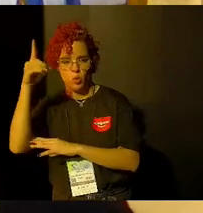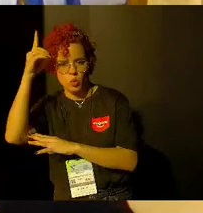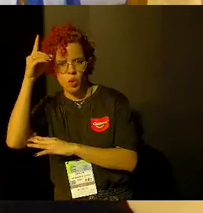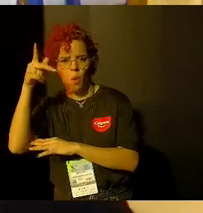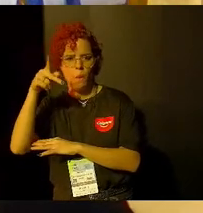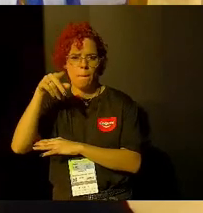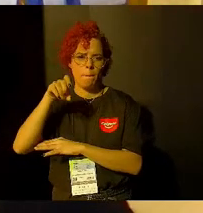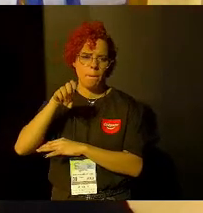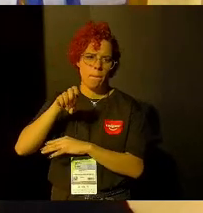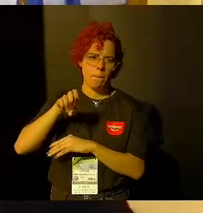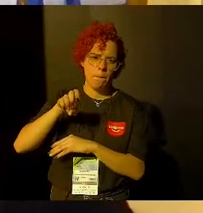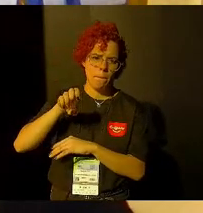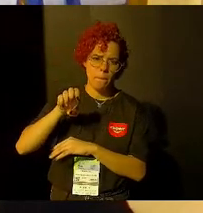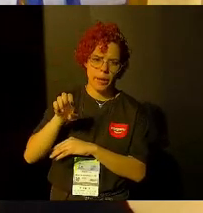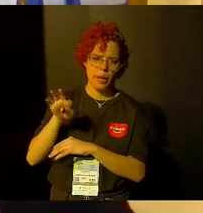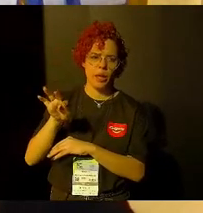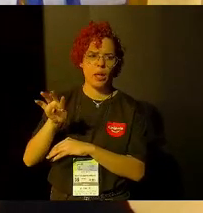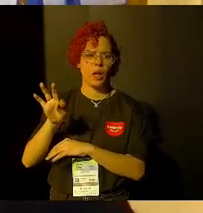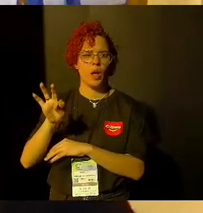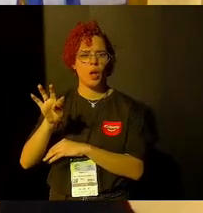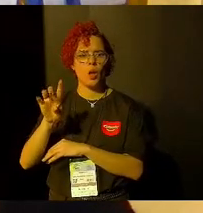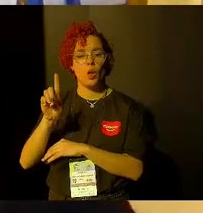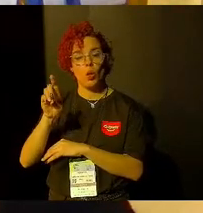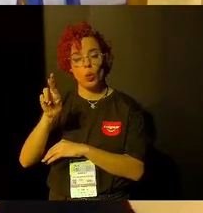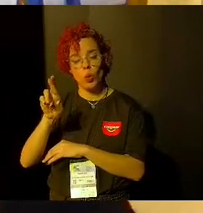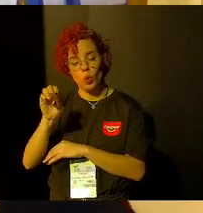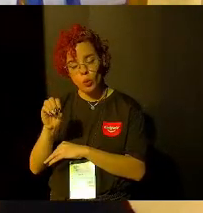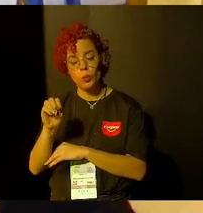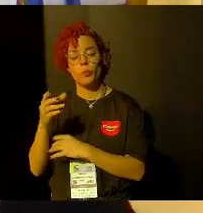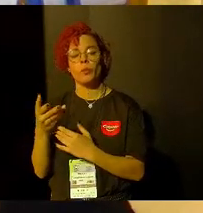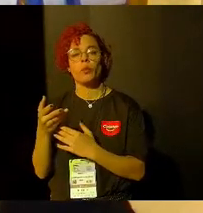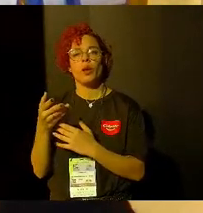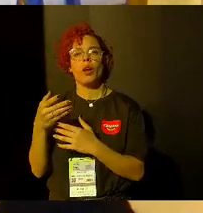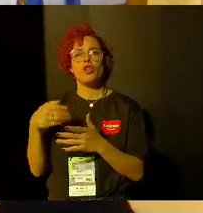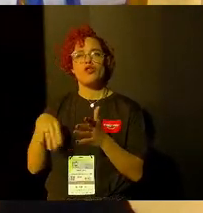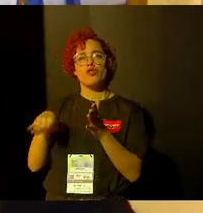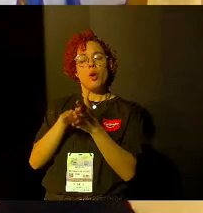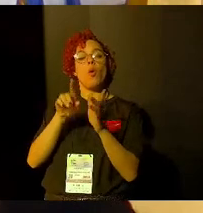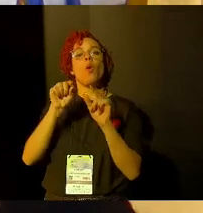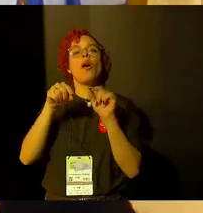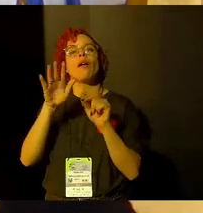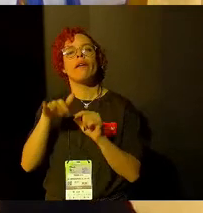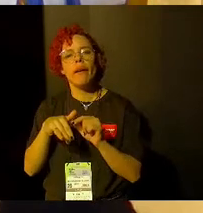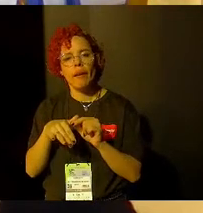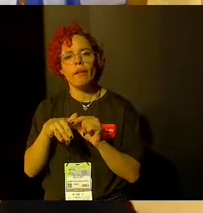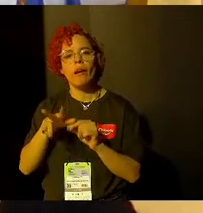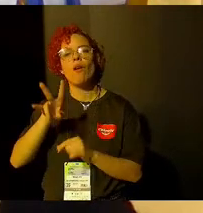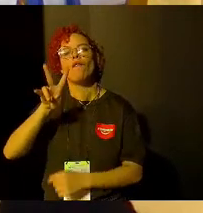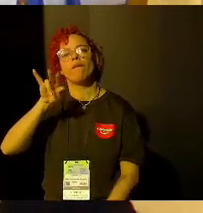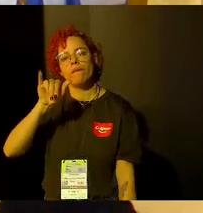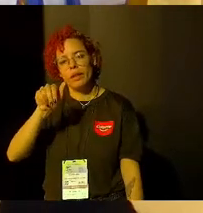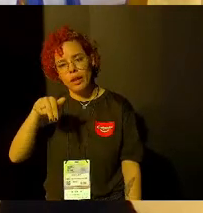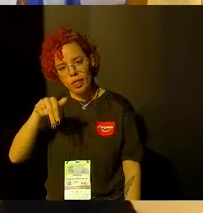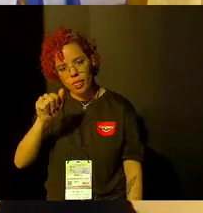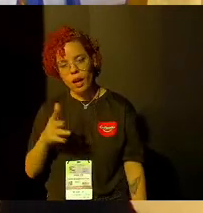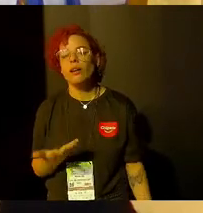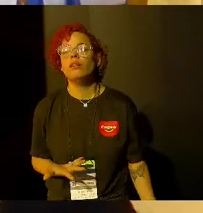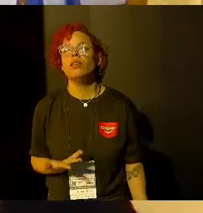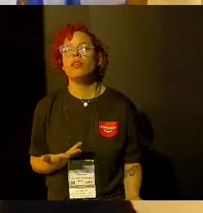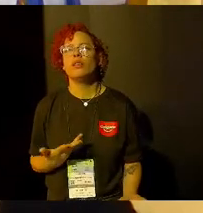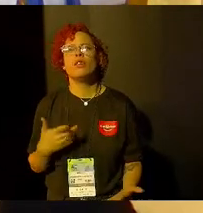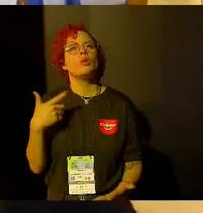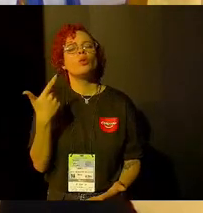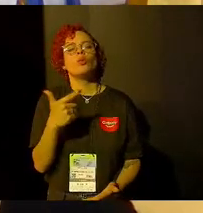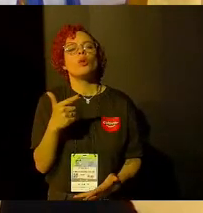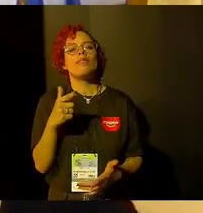Carlota Dona Rainha Maria primeira e fui chegar em Paulo Fernandes Viana não tem muita fórmula o